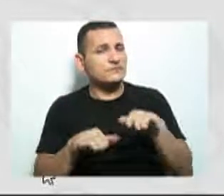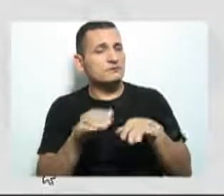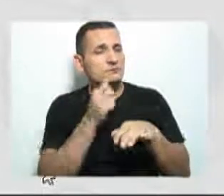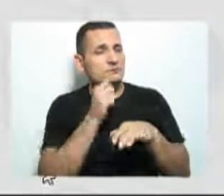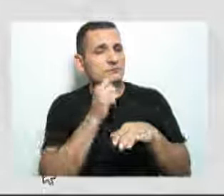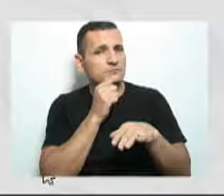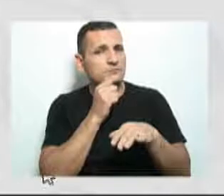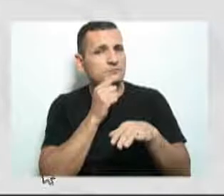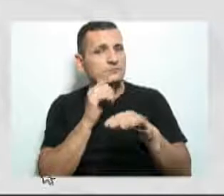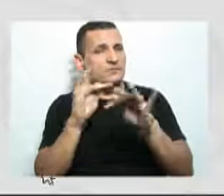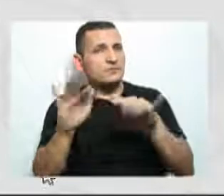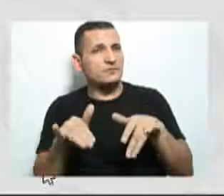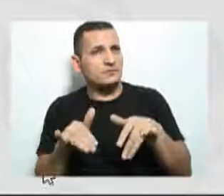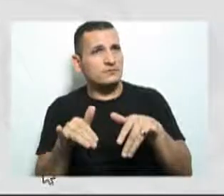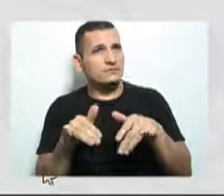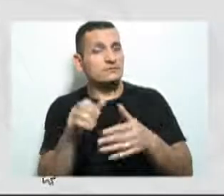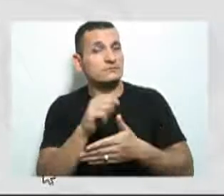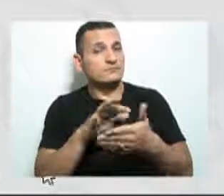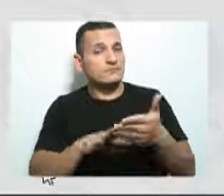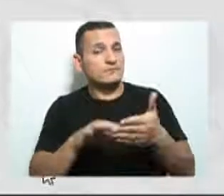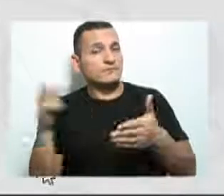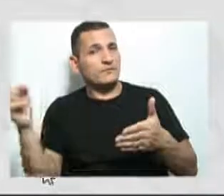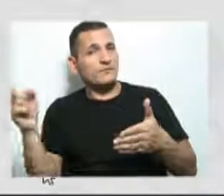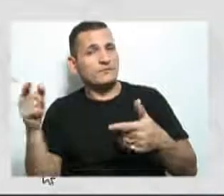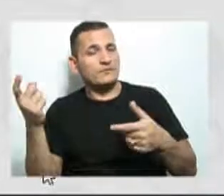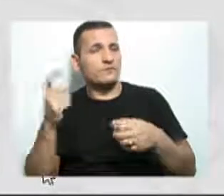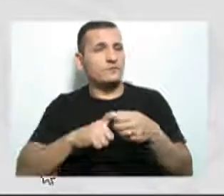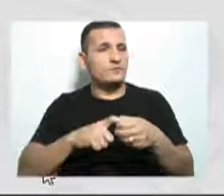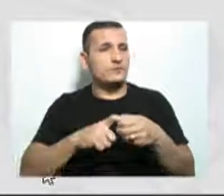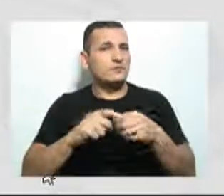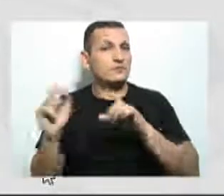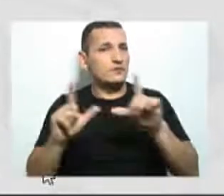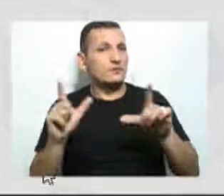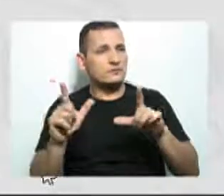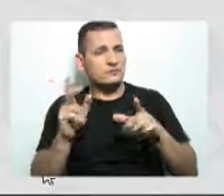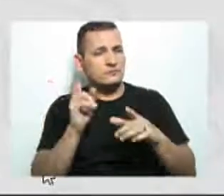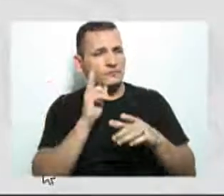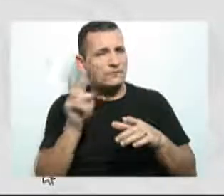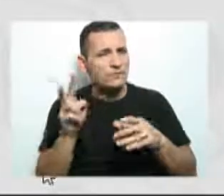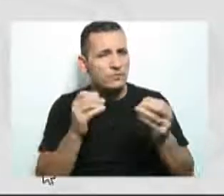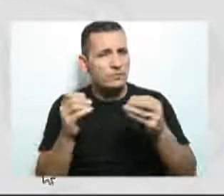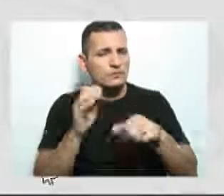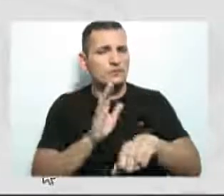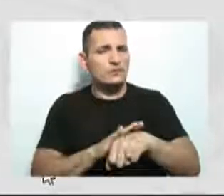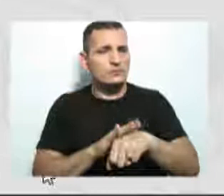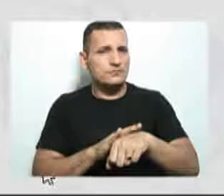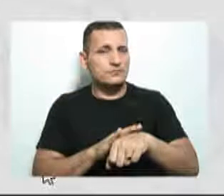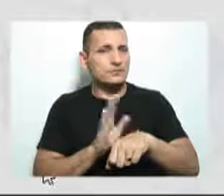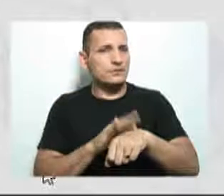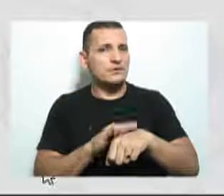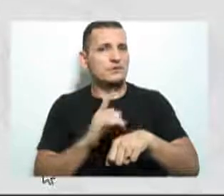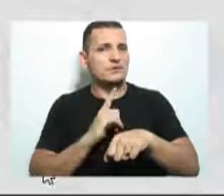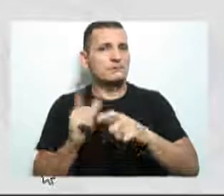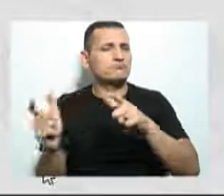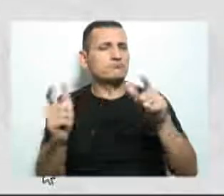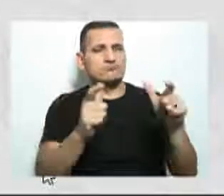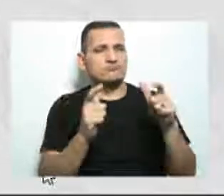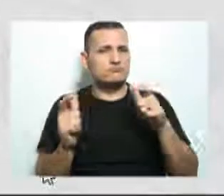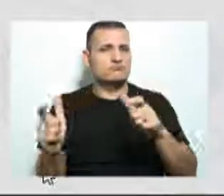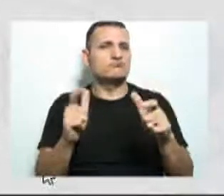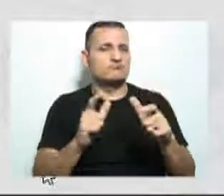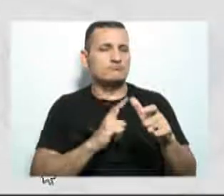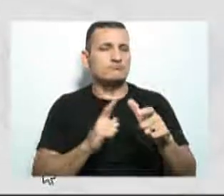finalizar isso aqui. Na volta do exercício eu termino esses slides. Está vendo como o tempo é? O tempo está em todos os lugares.